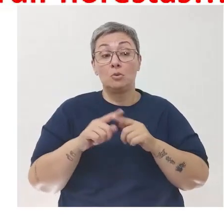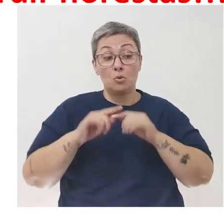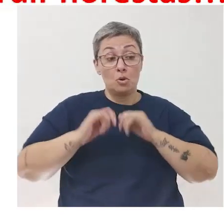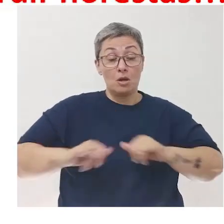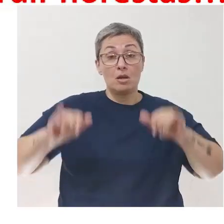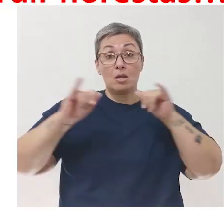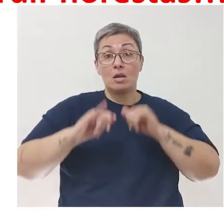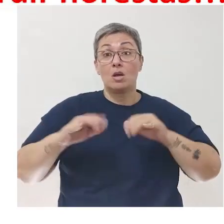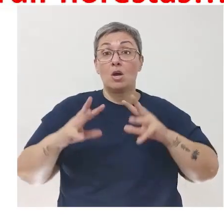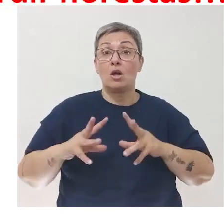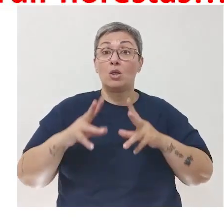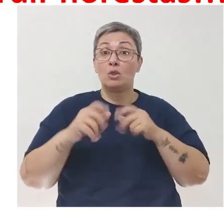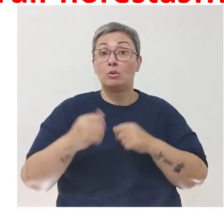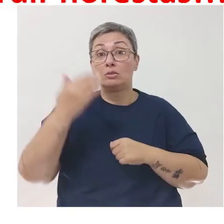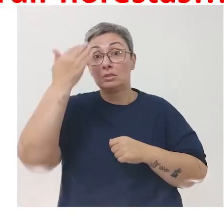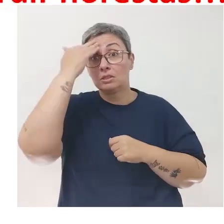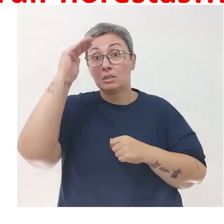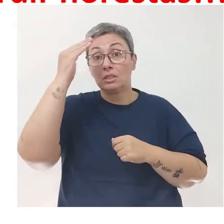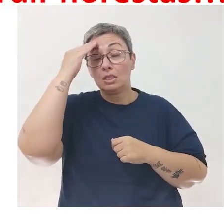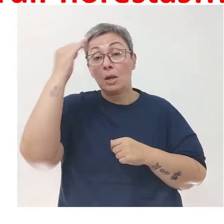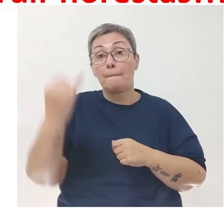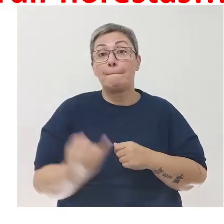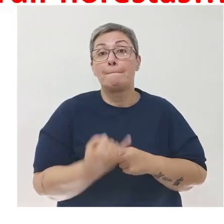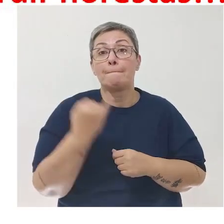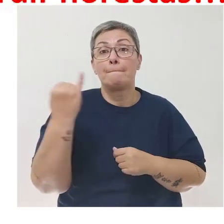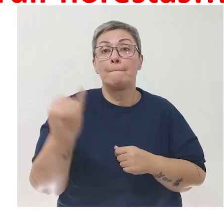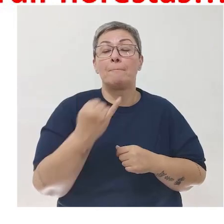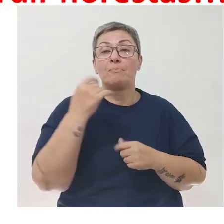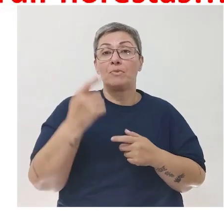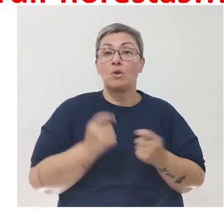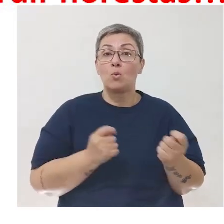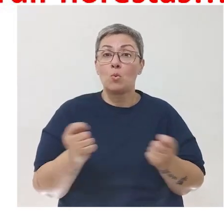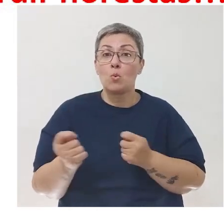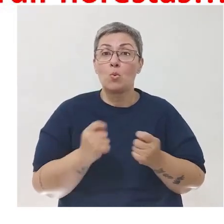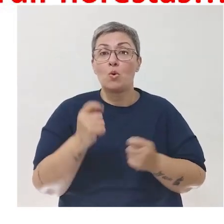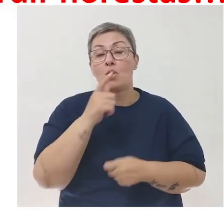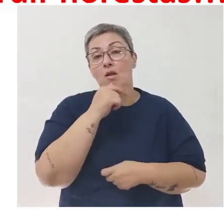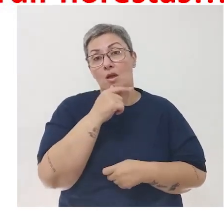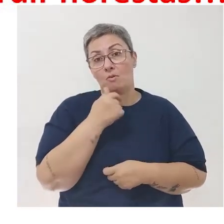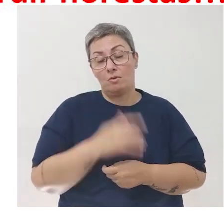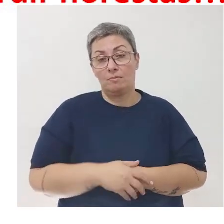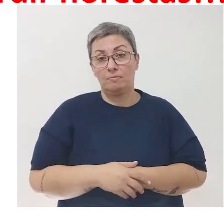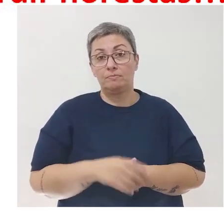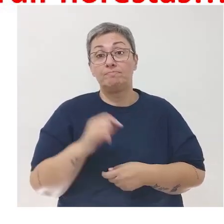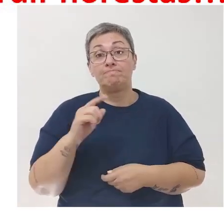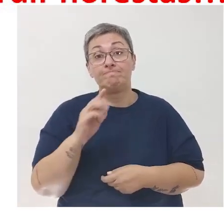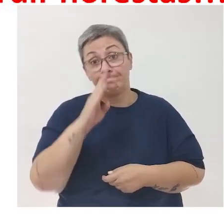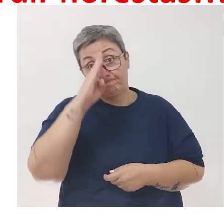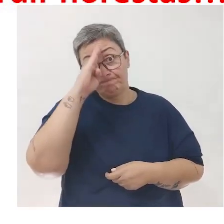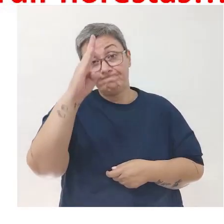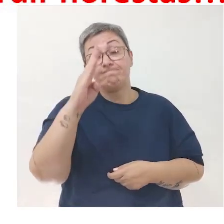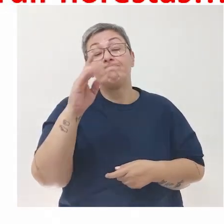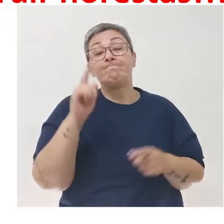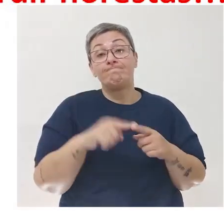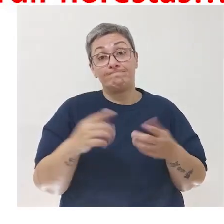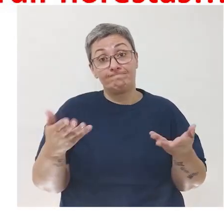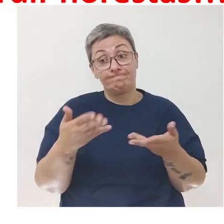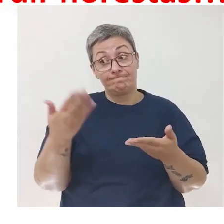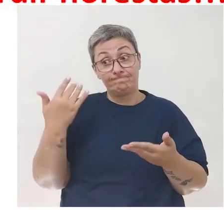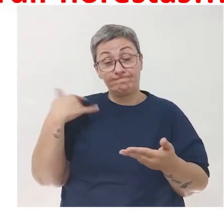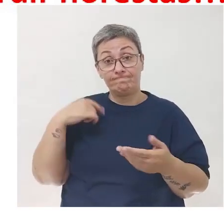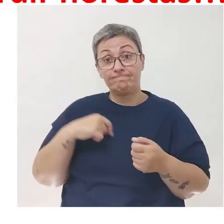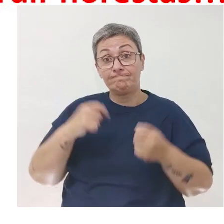campanhas para que todos compreendam a importância de economizar essa água. E principalmente, né, como eu falei